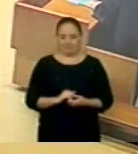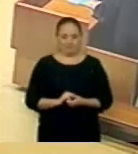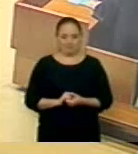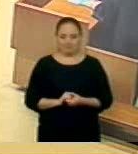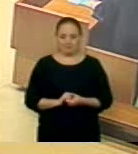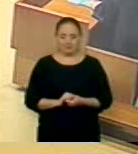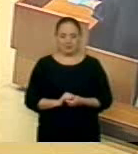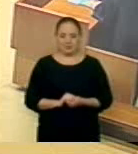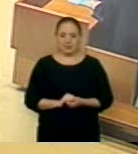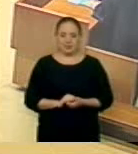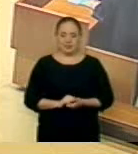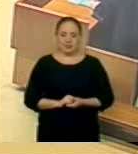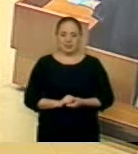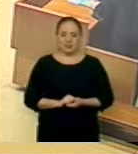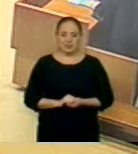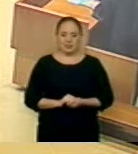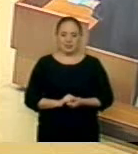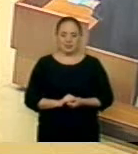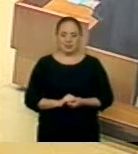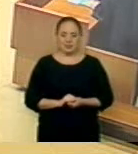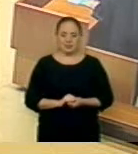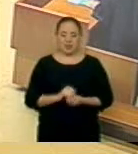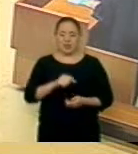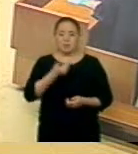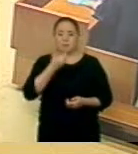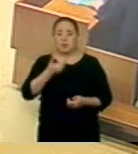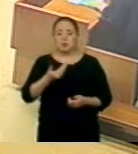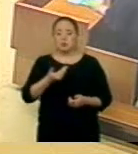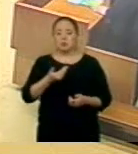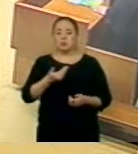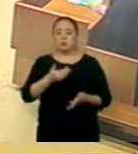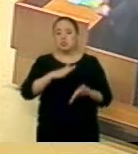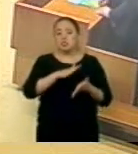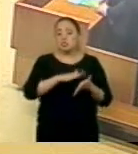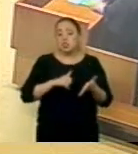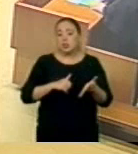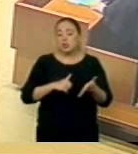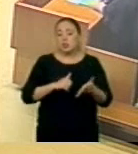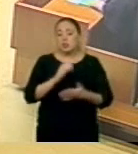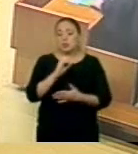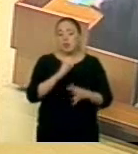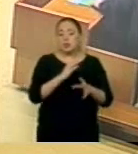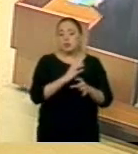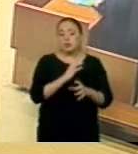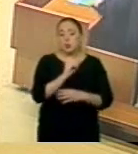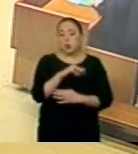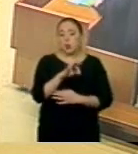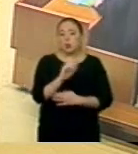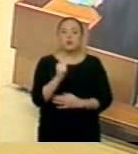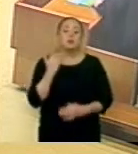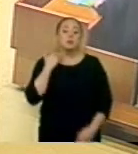que mandou retirar das contas bancárias de